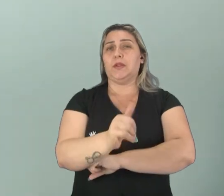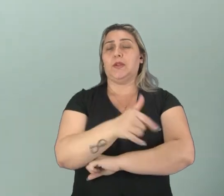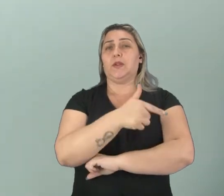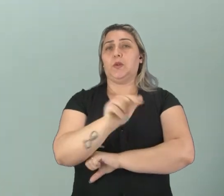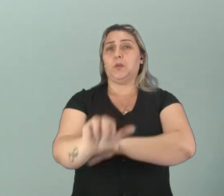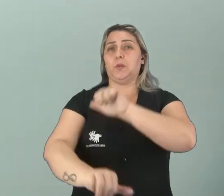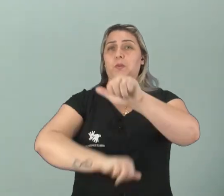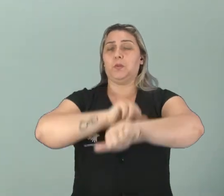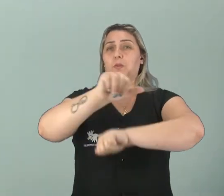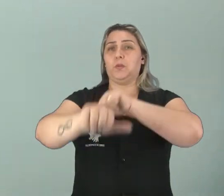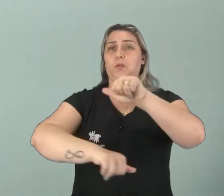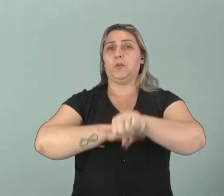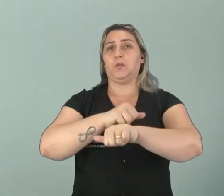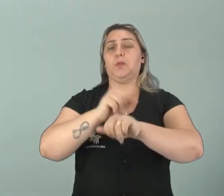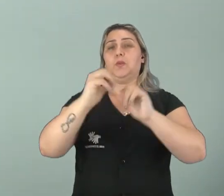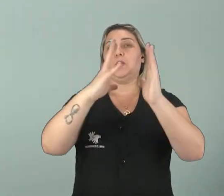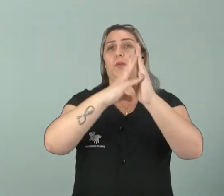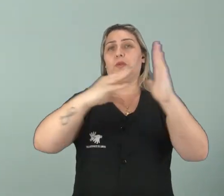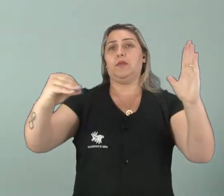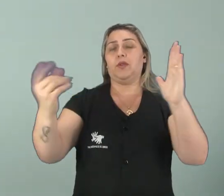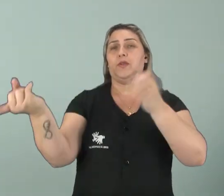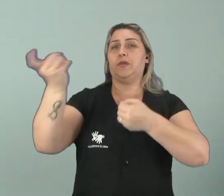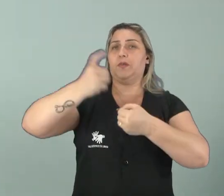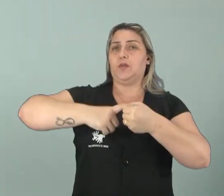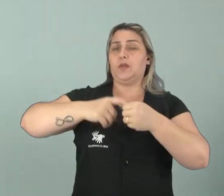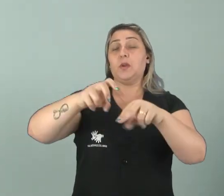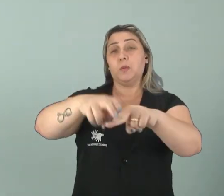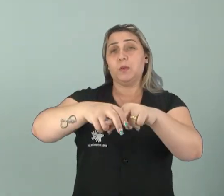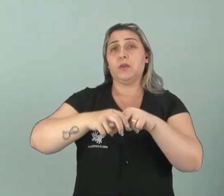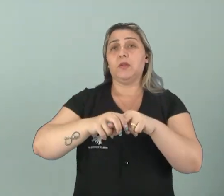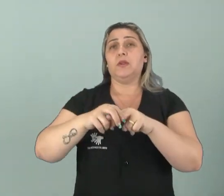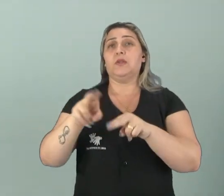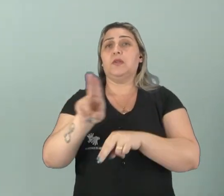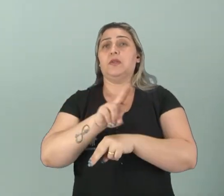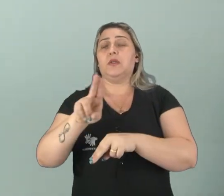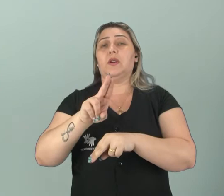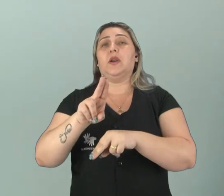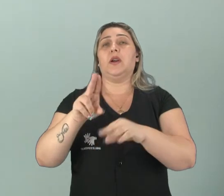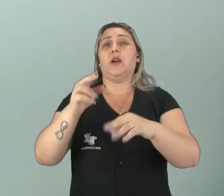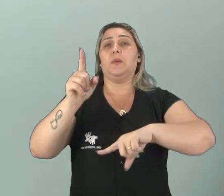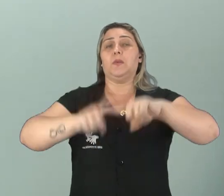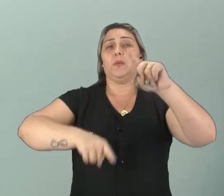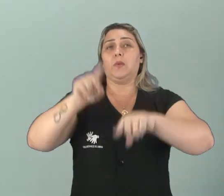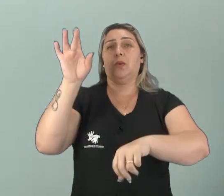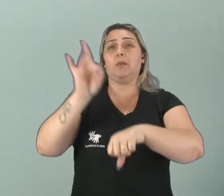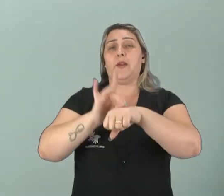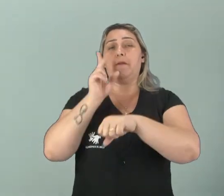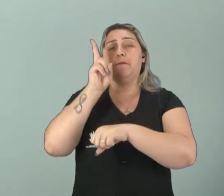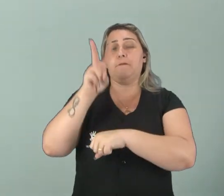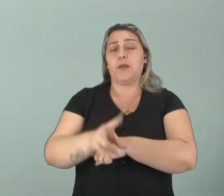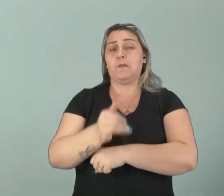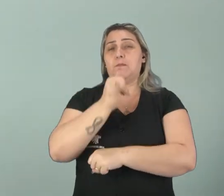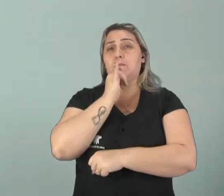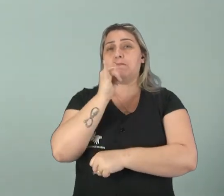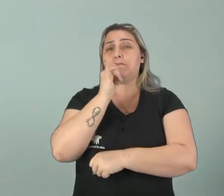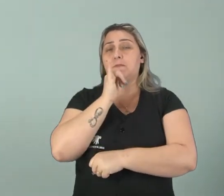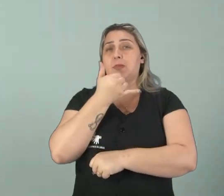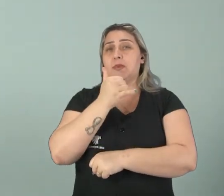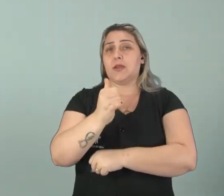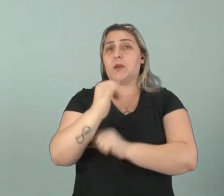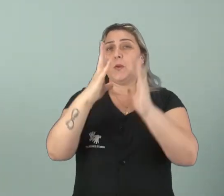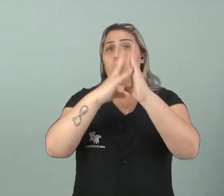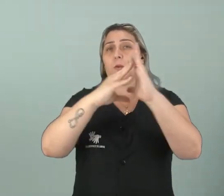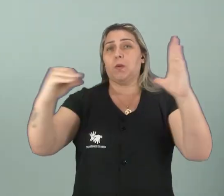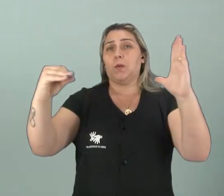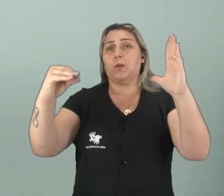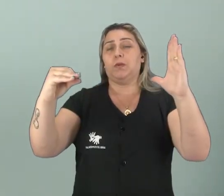não transmite e nem reflete mais de volta. Por isso que o nome é chamado de corpo negro, porque a gente enxerga, por exemplo, justamente essa energia